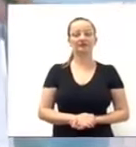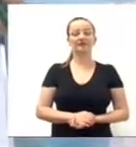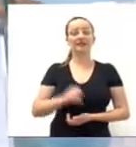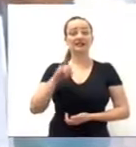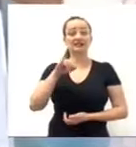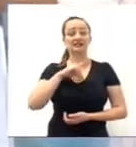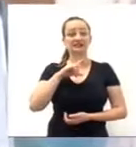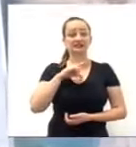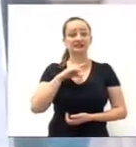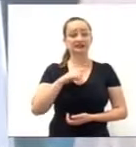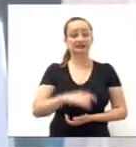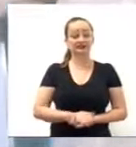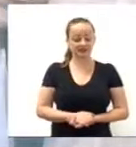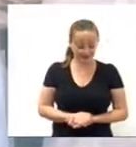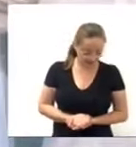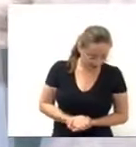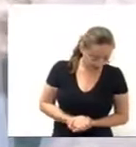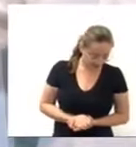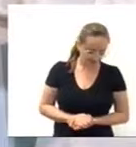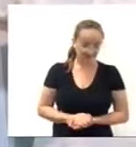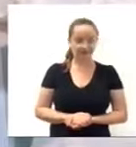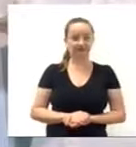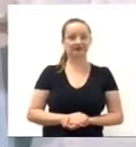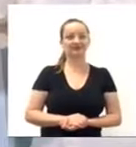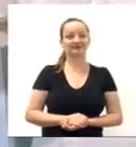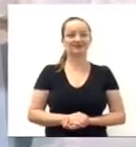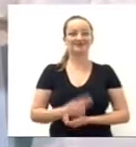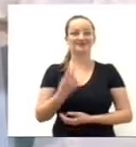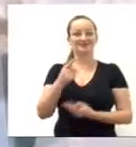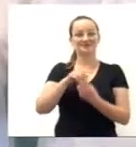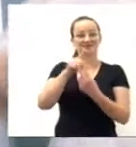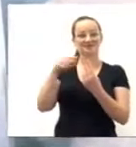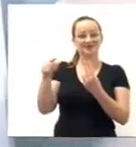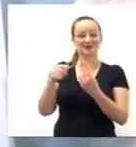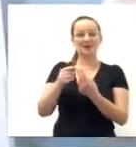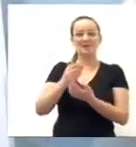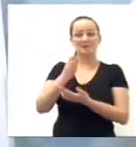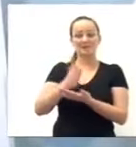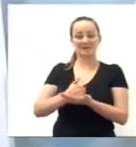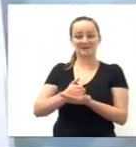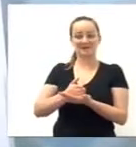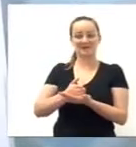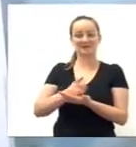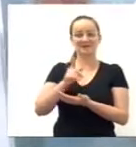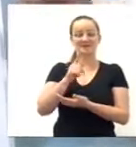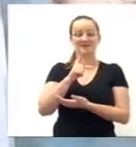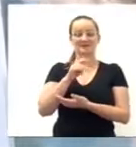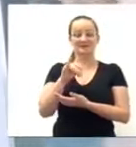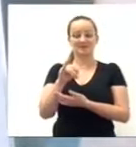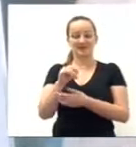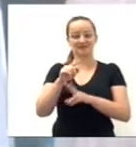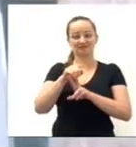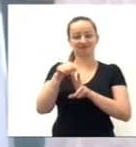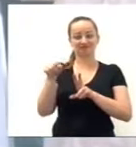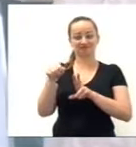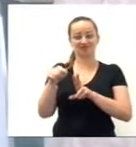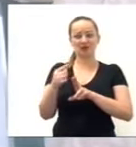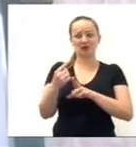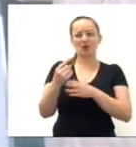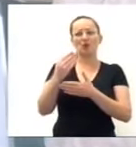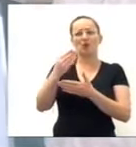aqui 2π, metade do meu comprimento é π. E